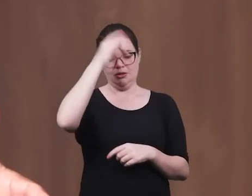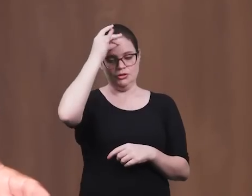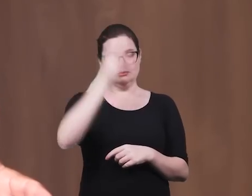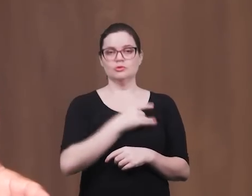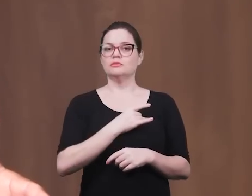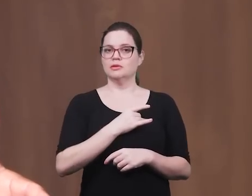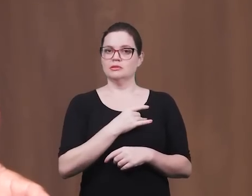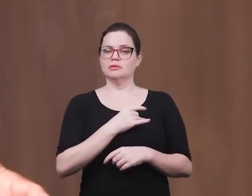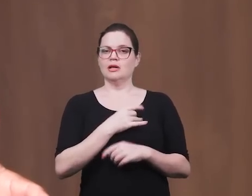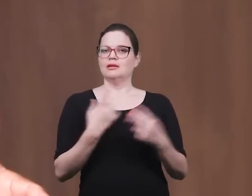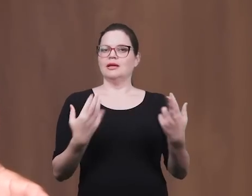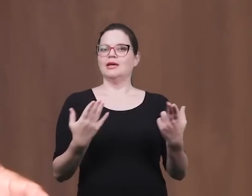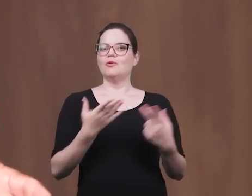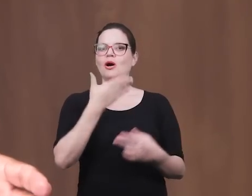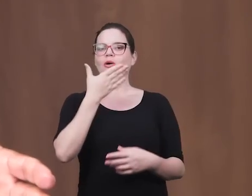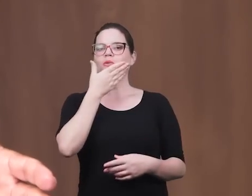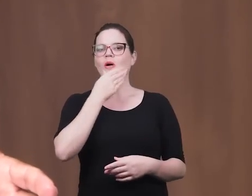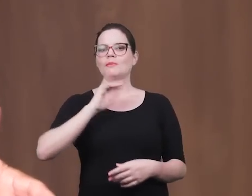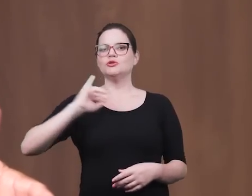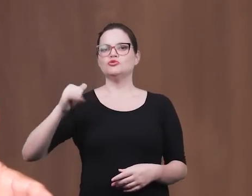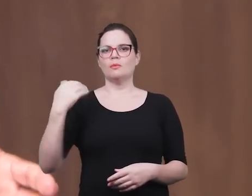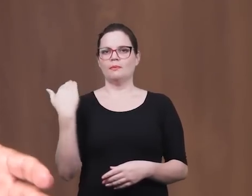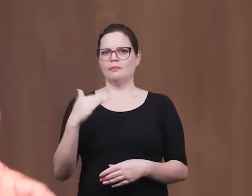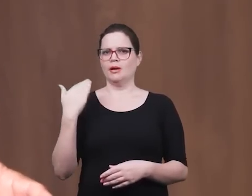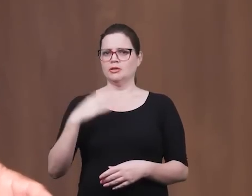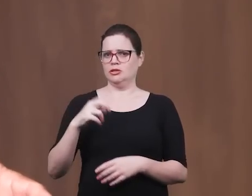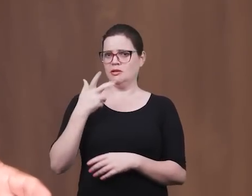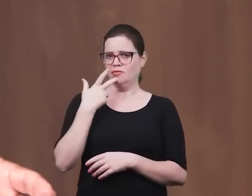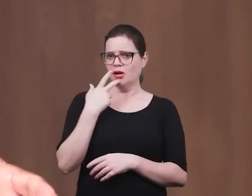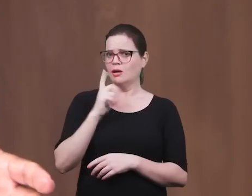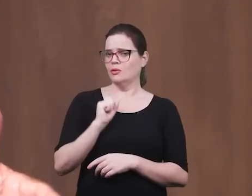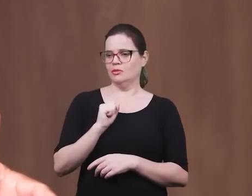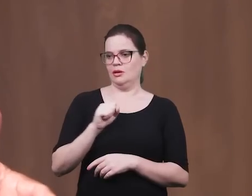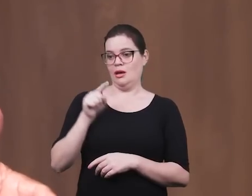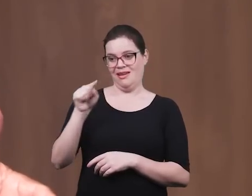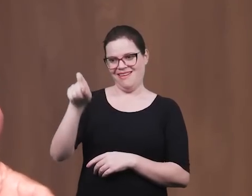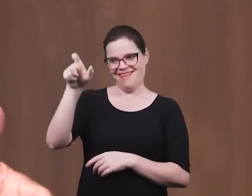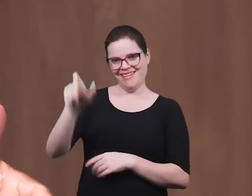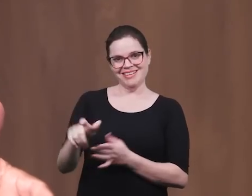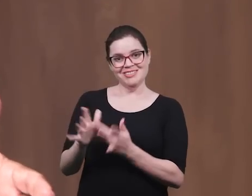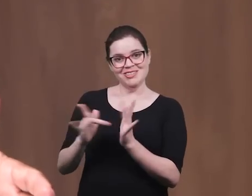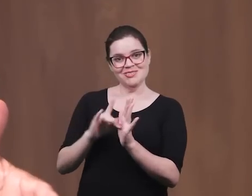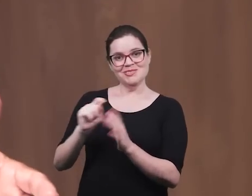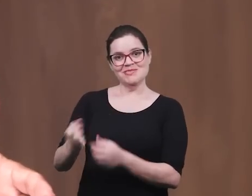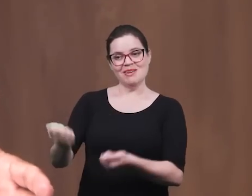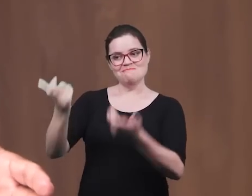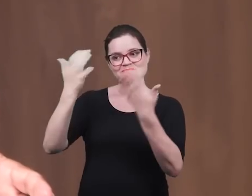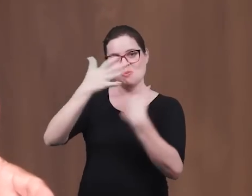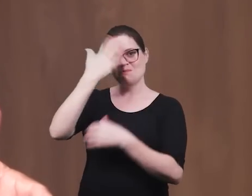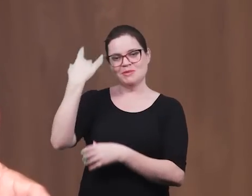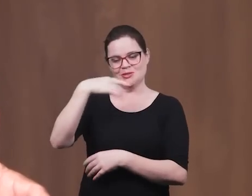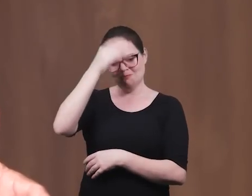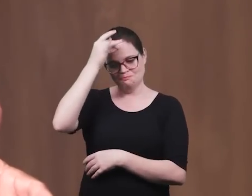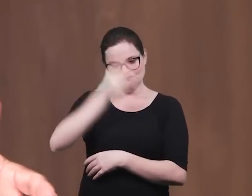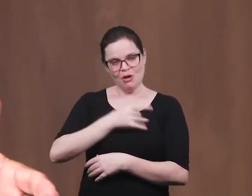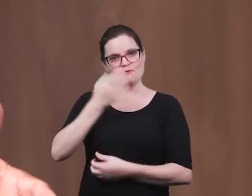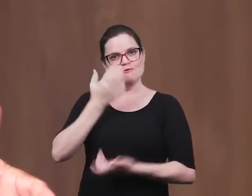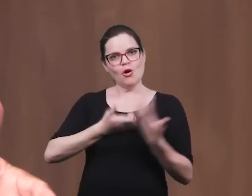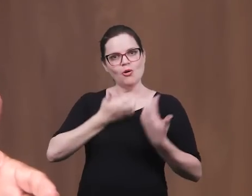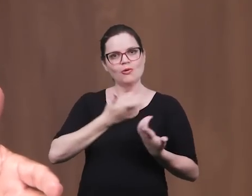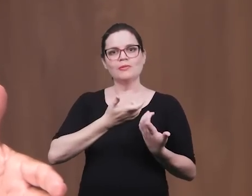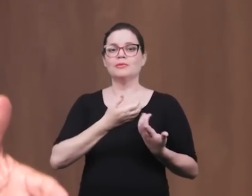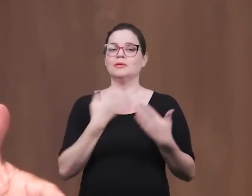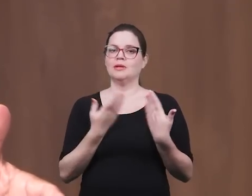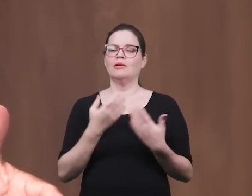né? Como disse João Batista, ele vos batizará com o Espírito Santo e com fogo. Então é a palavra provada no fogo, é a